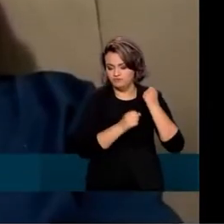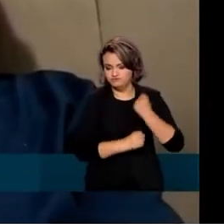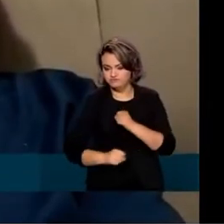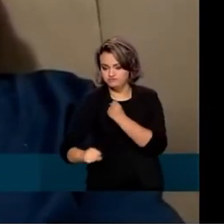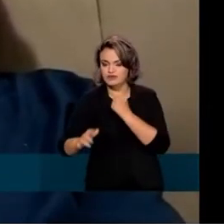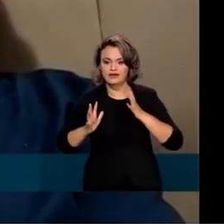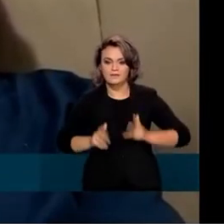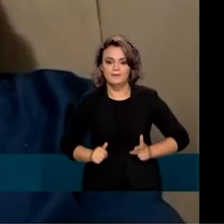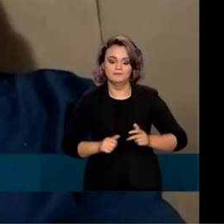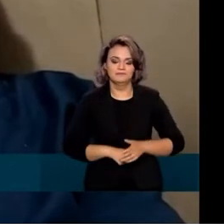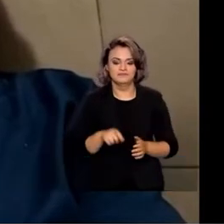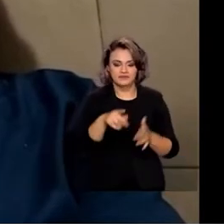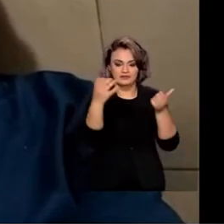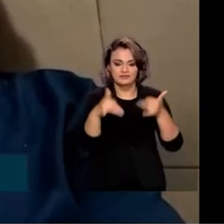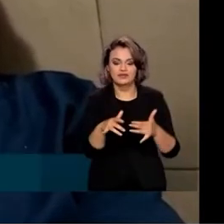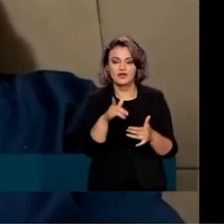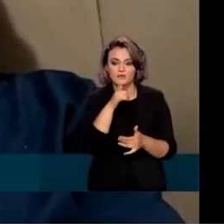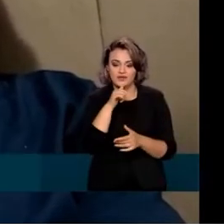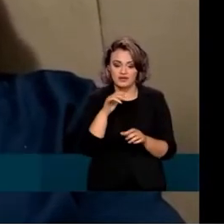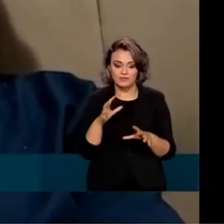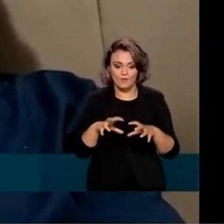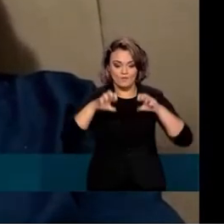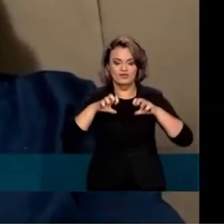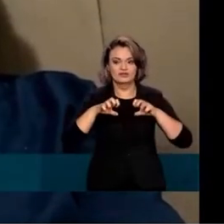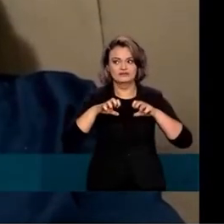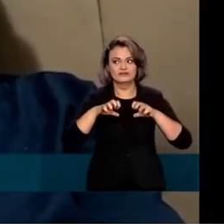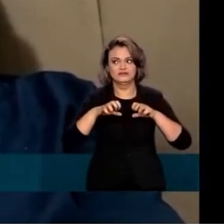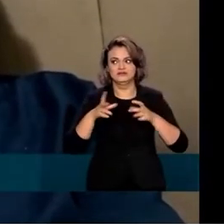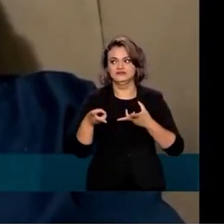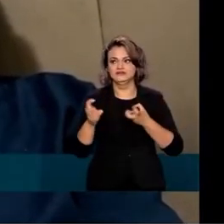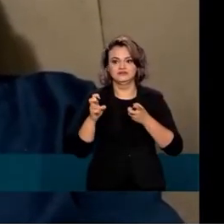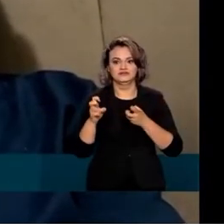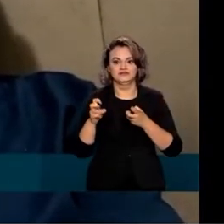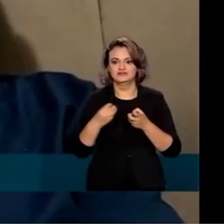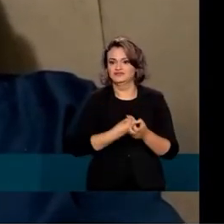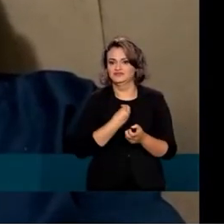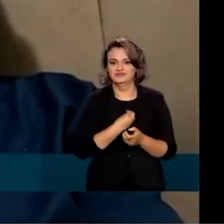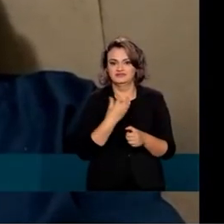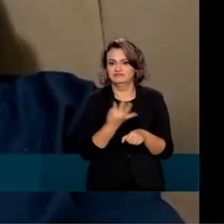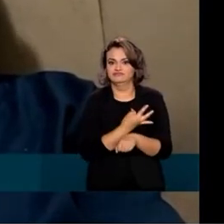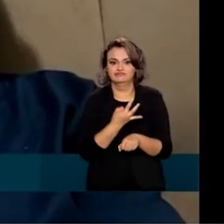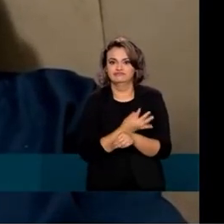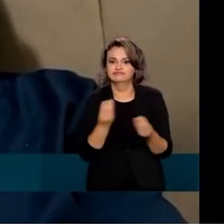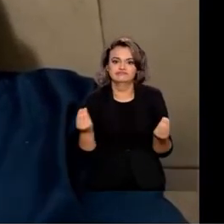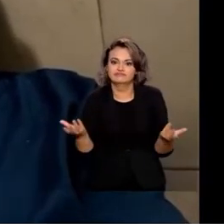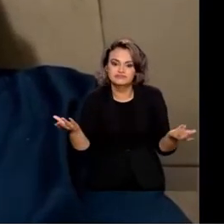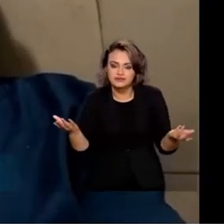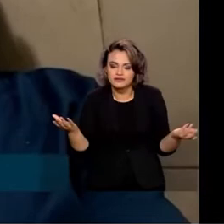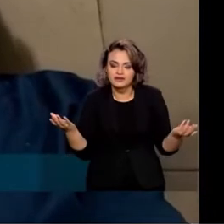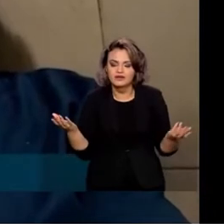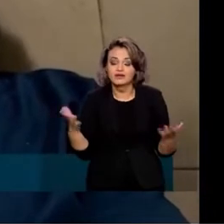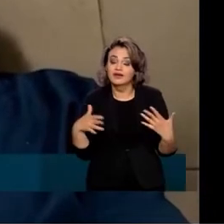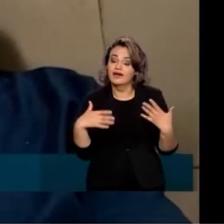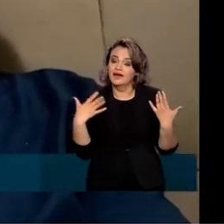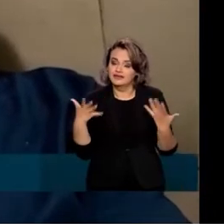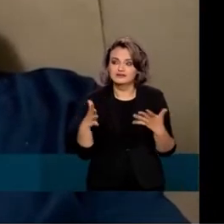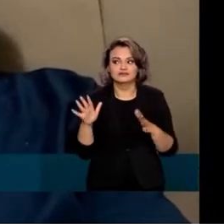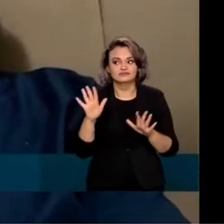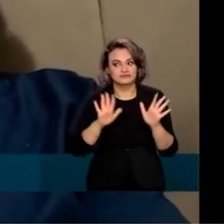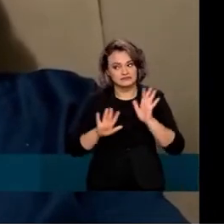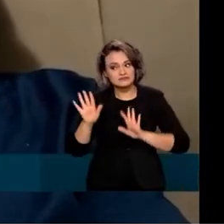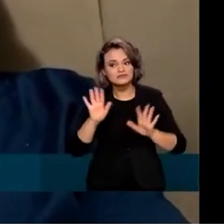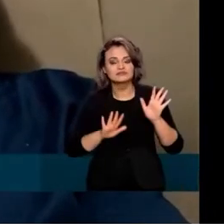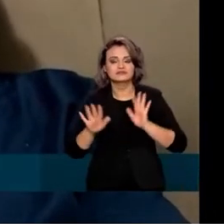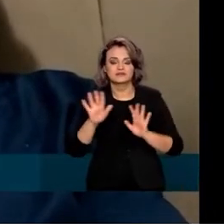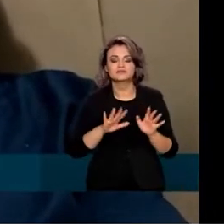para de sair na torneira, aí a gente percebe. Percebe que sem a água a gente não consegue sobreviver. E aí a gente começa a pensar